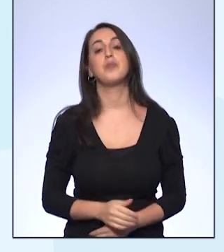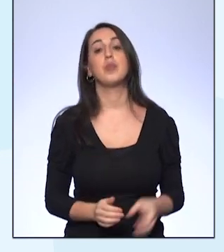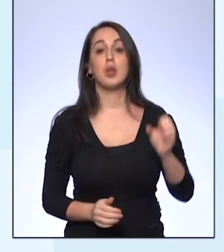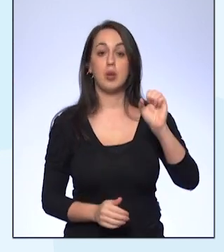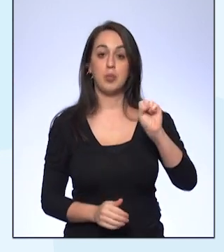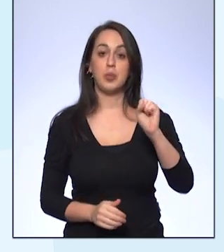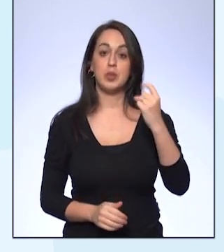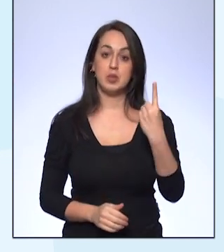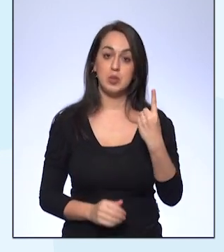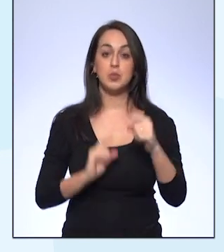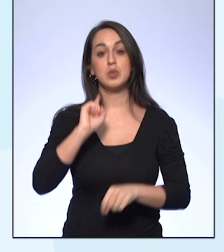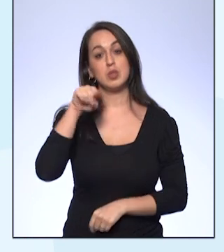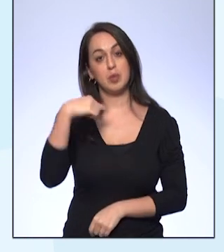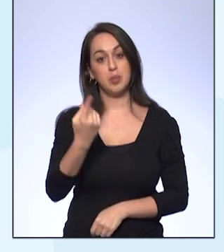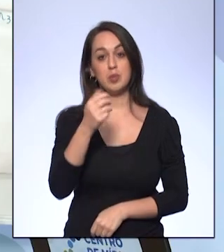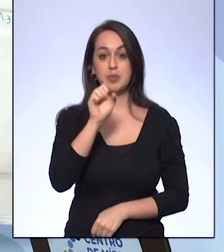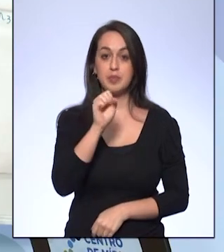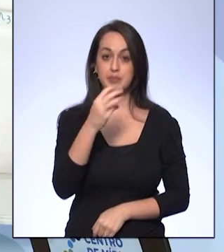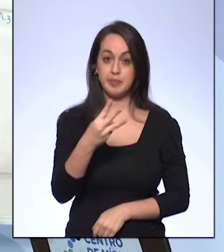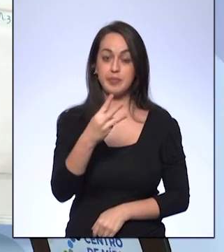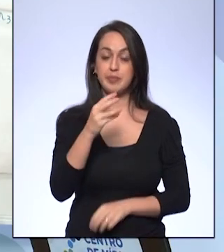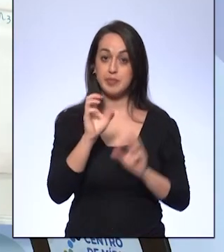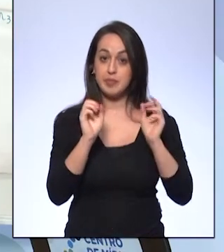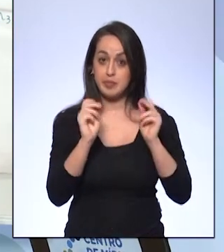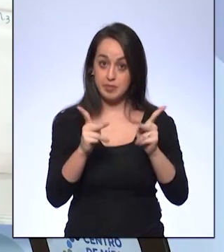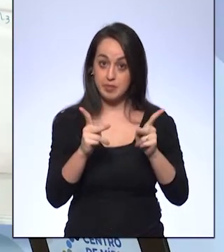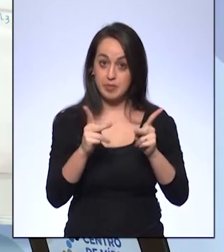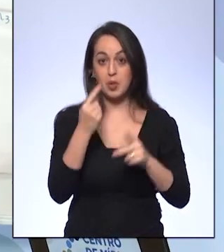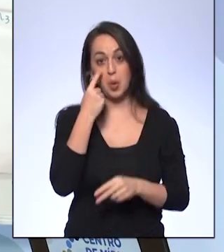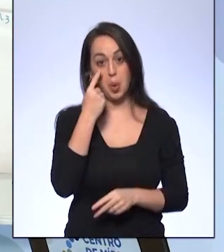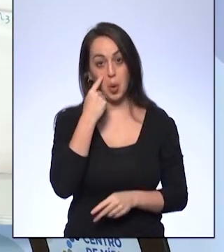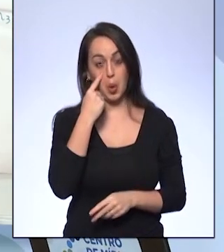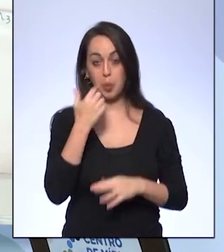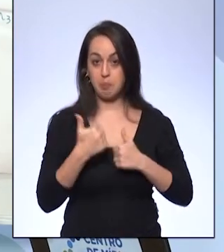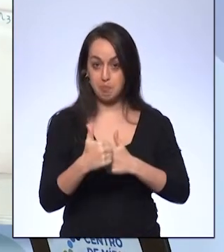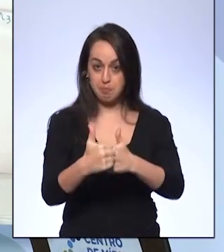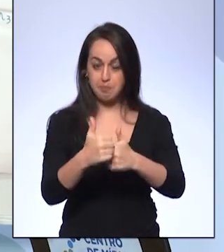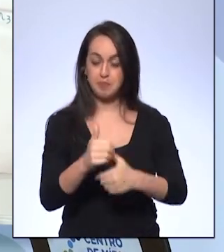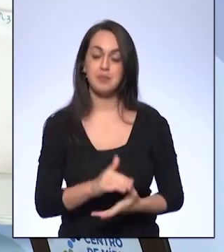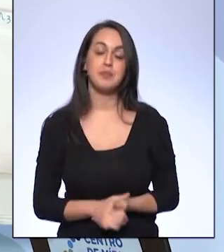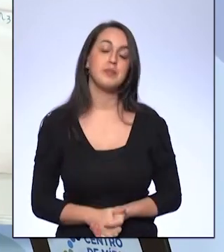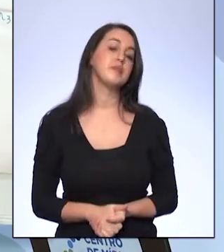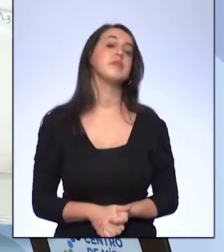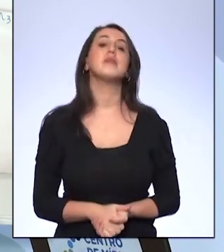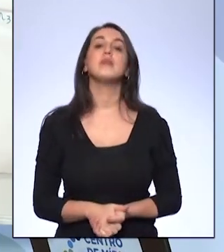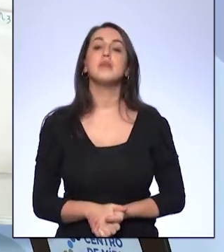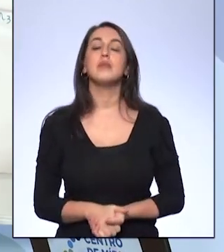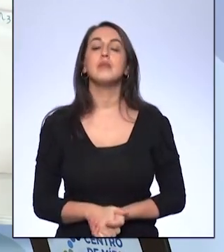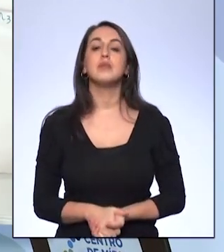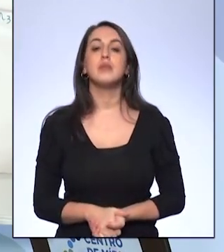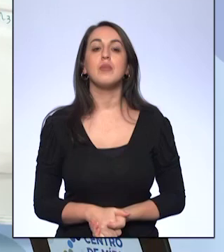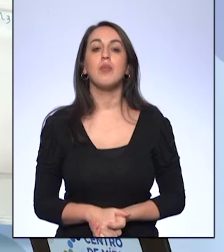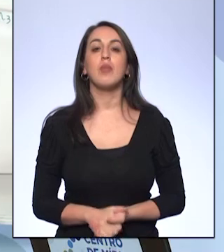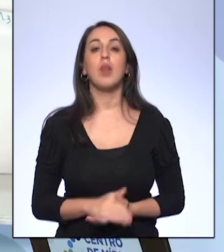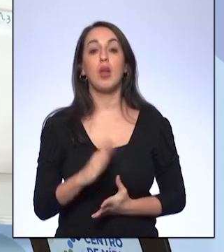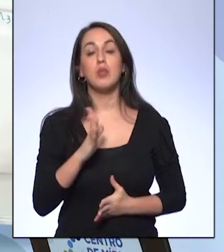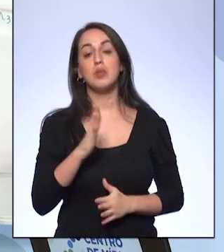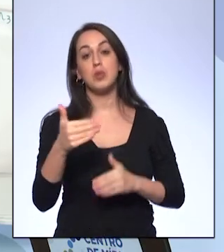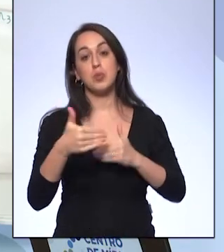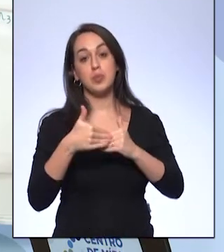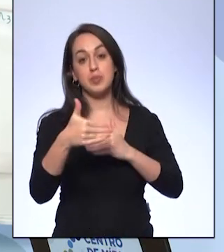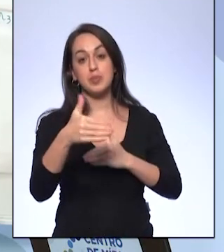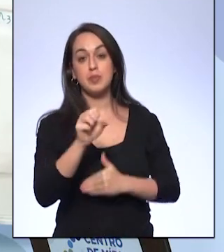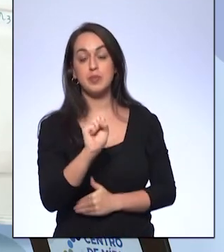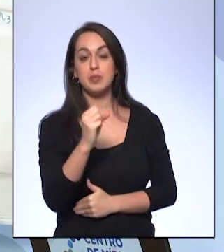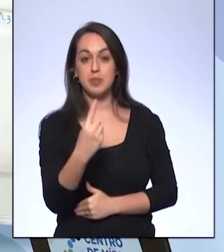para o S3, ok? Então, vem comigo aqui para o Flipchart. Muito bem, vou começar então com o